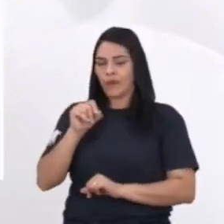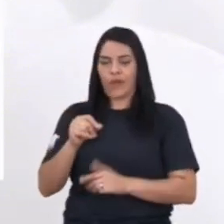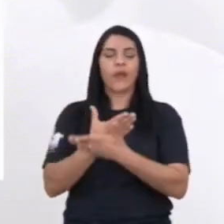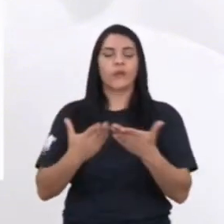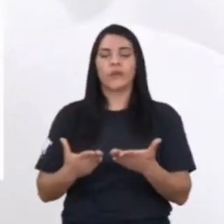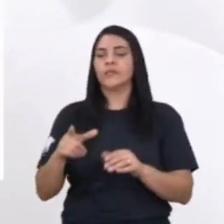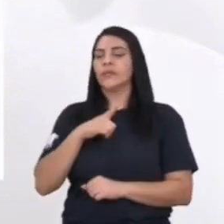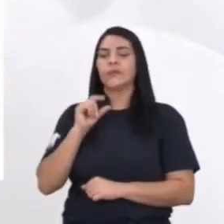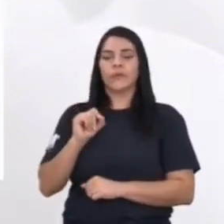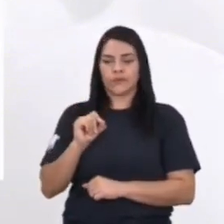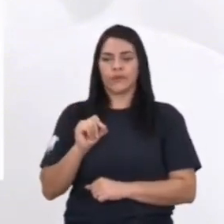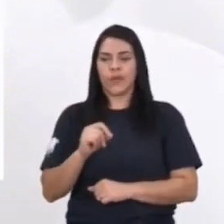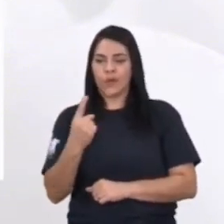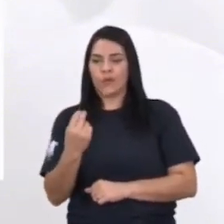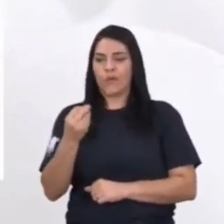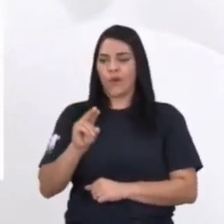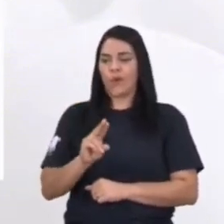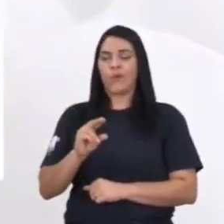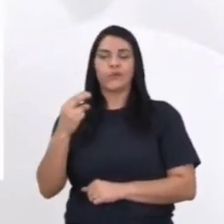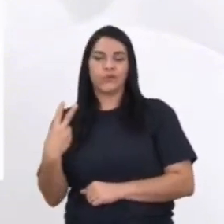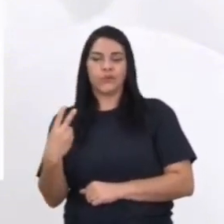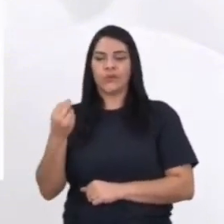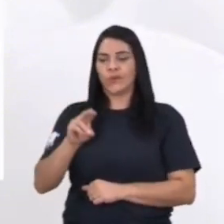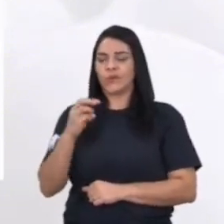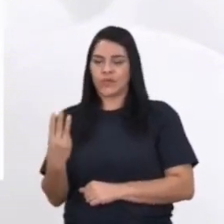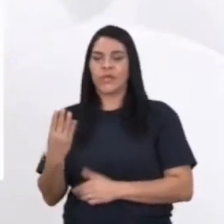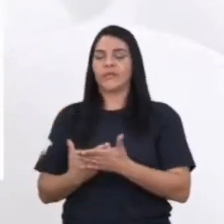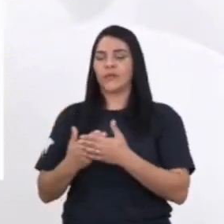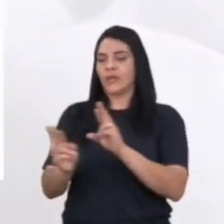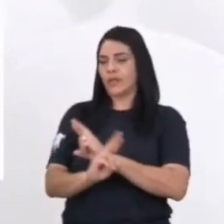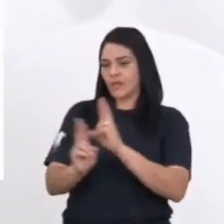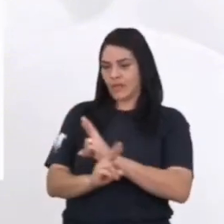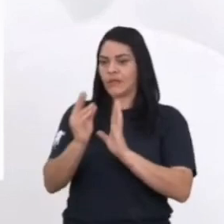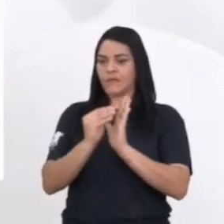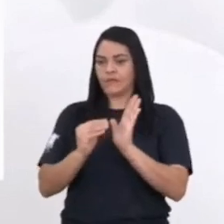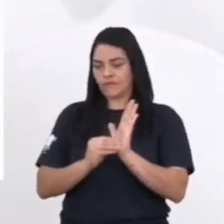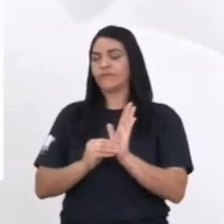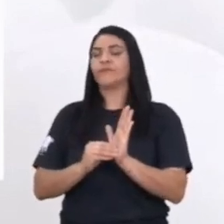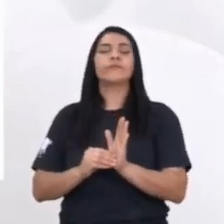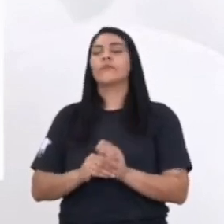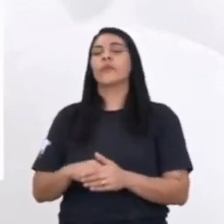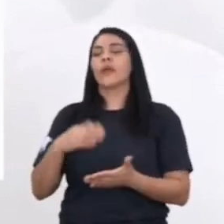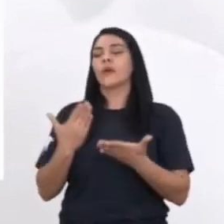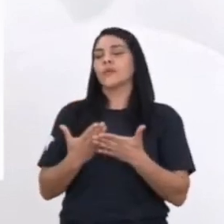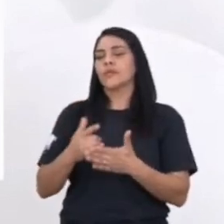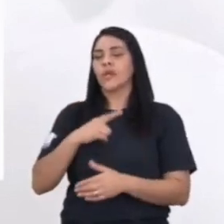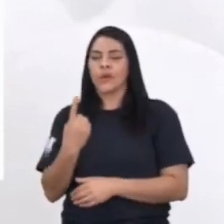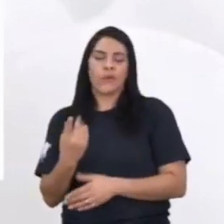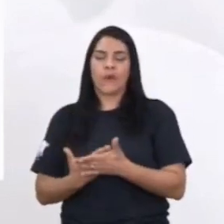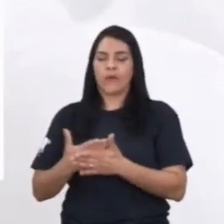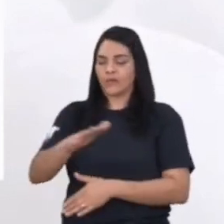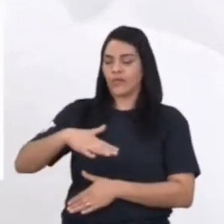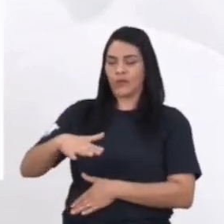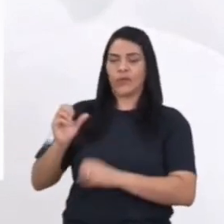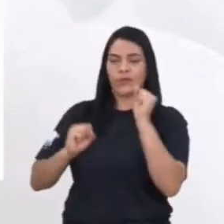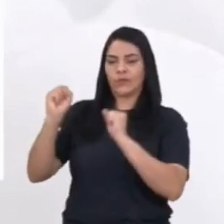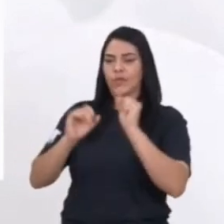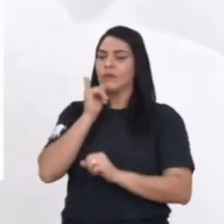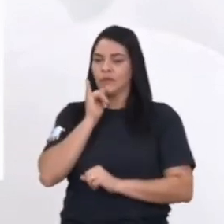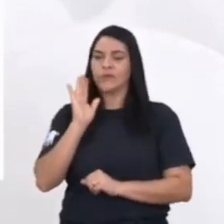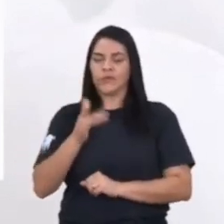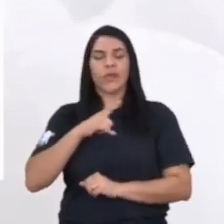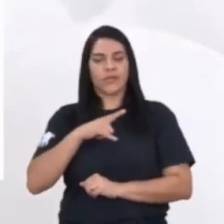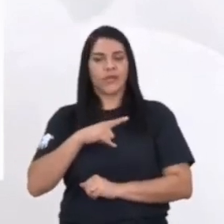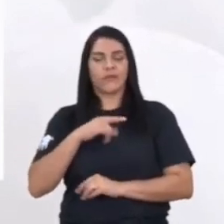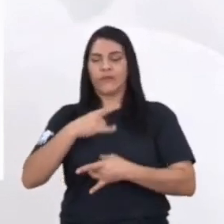gente agrupou para 1, 2 ou 3 aulas que estão relacionadas tematicamente. O estudante, ao invés de ter uma aula de setor industrial, né, que era um exemplo que eu dei na live,